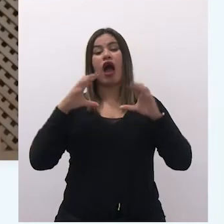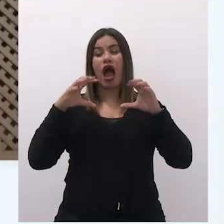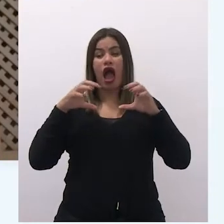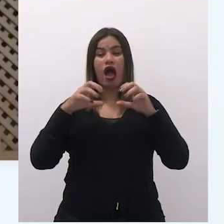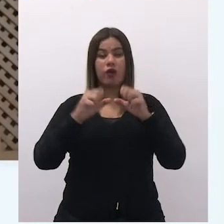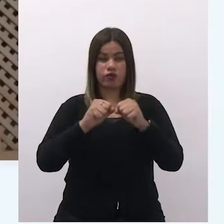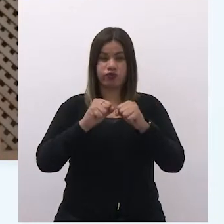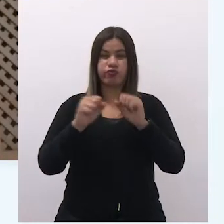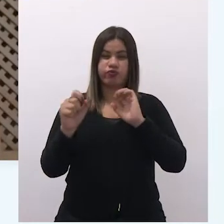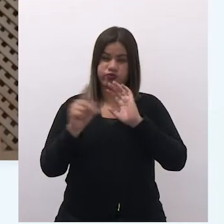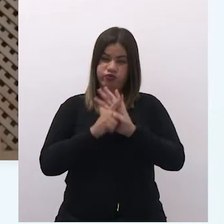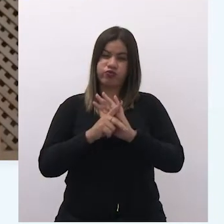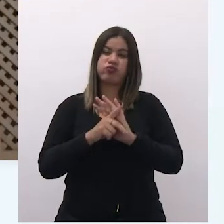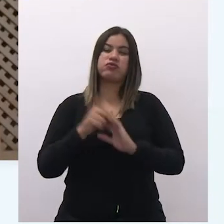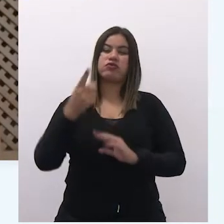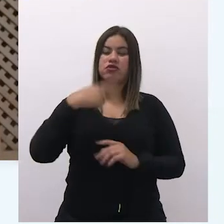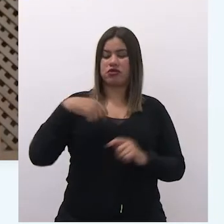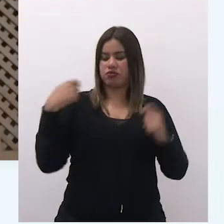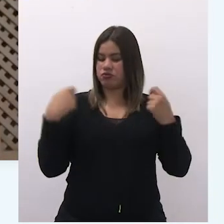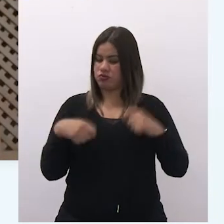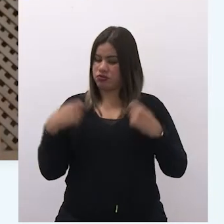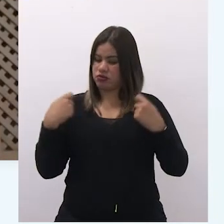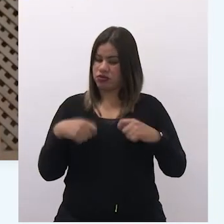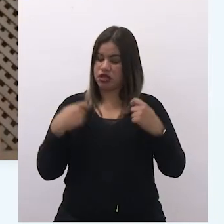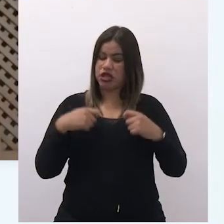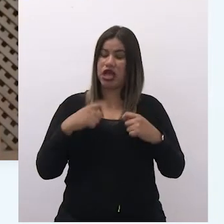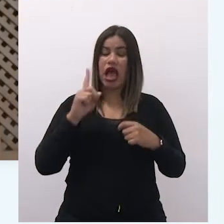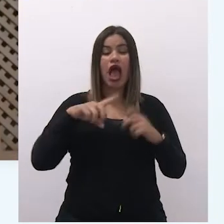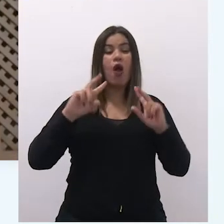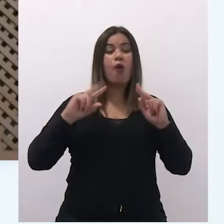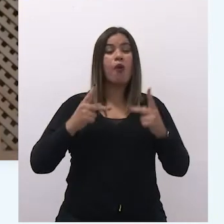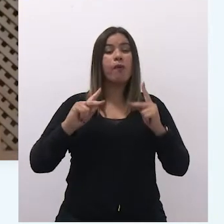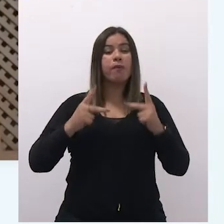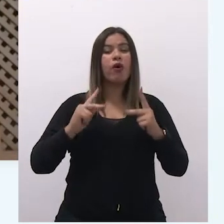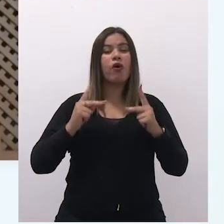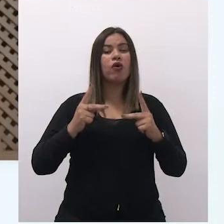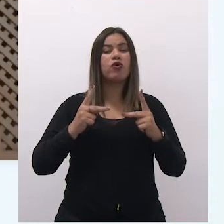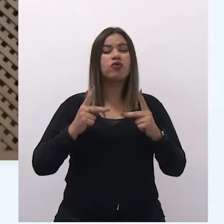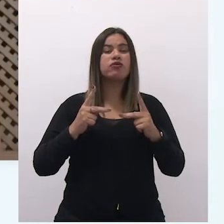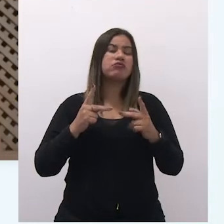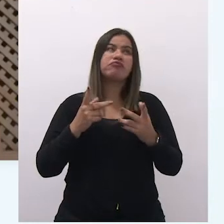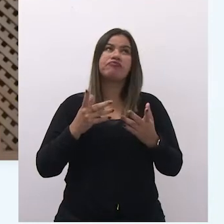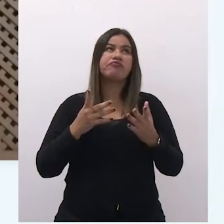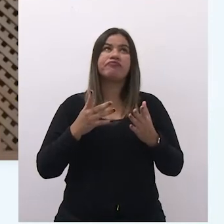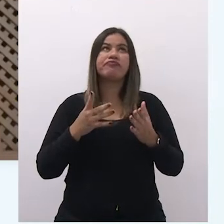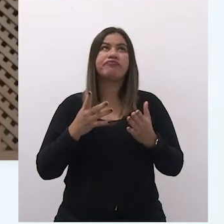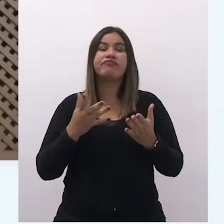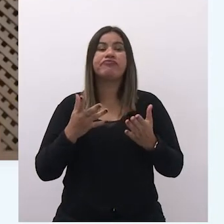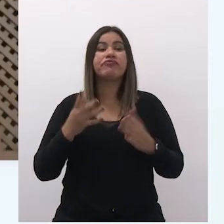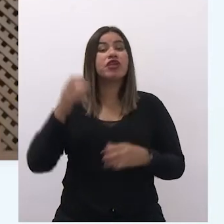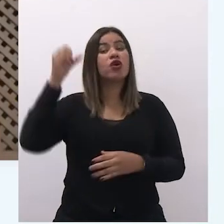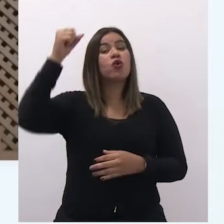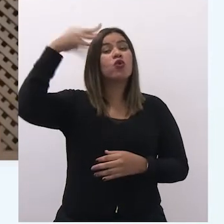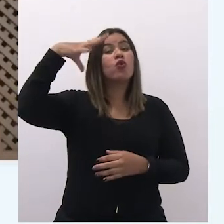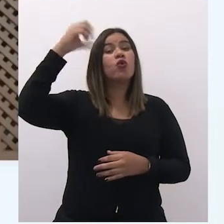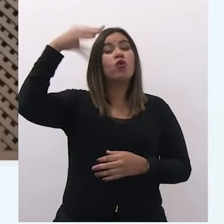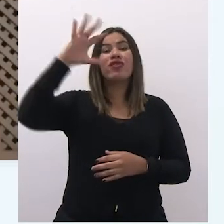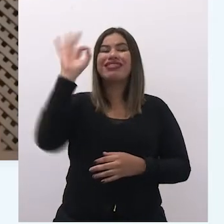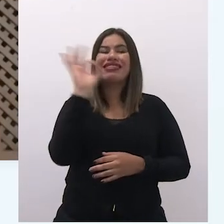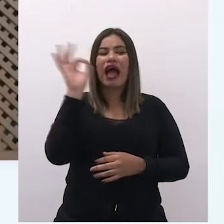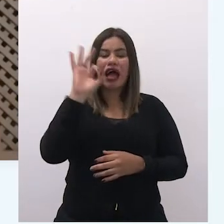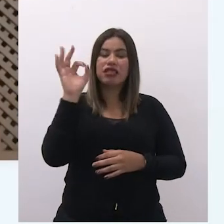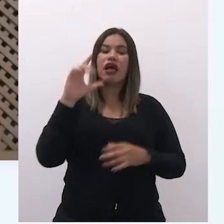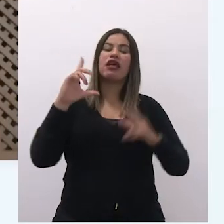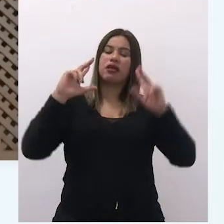porque a gente precisa ter, esse hormônio é produzido no momento em que não exista luz, né, que